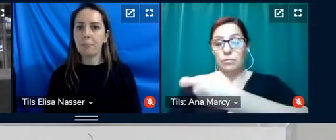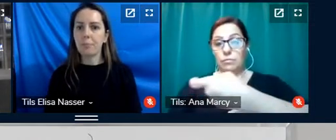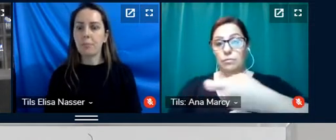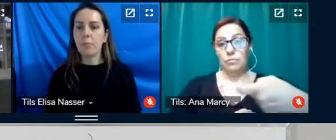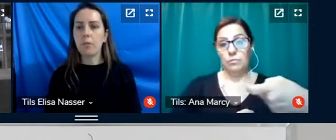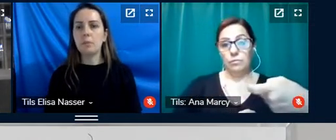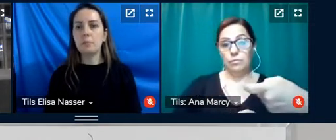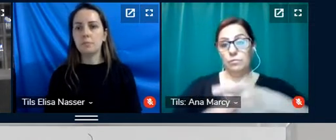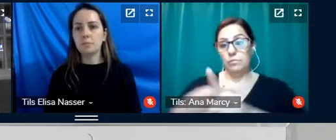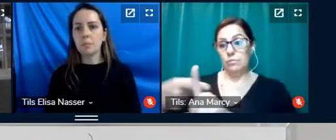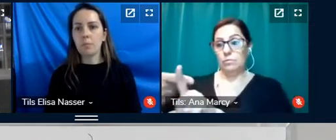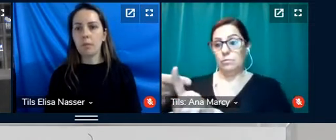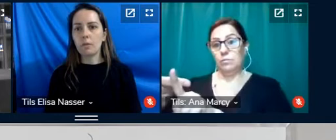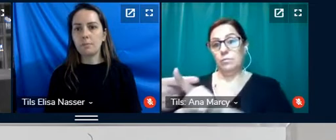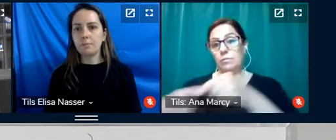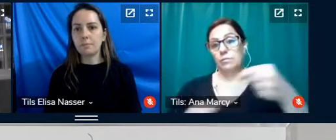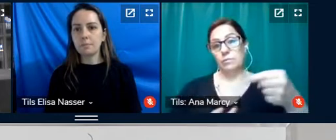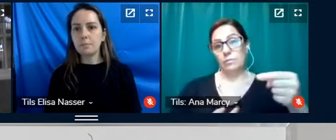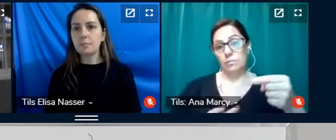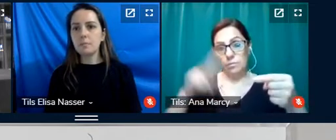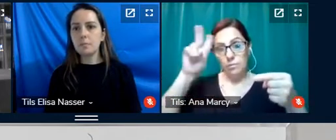menos x. Lembram disso?